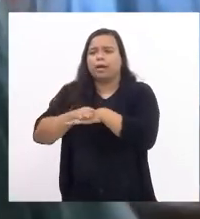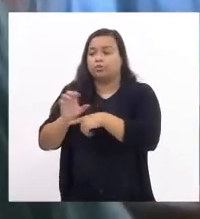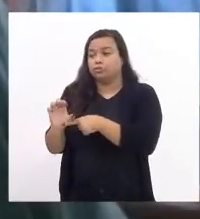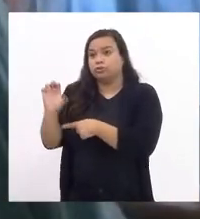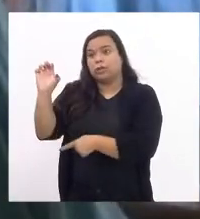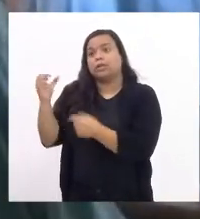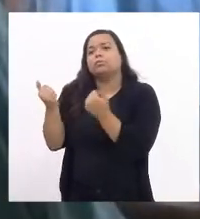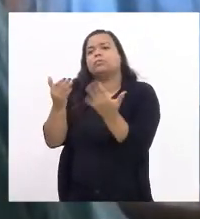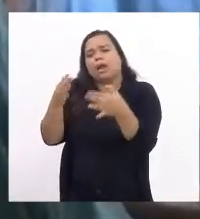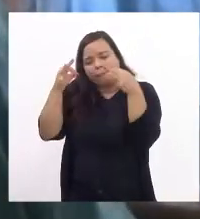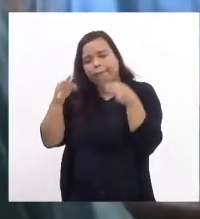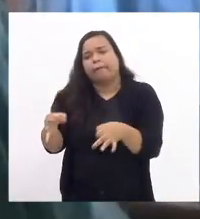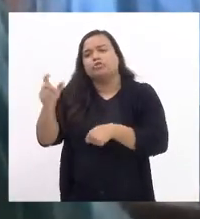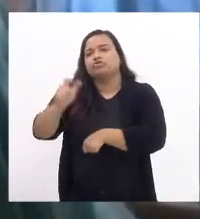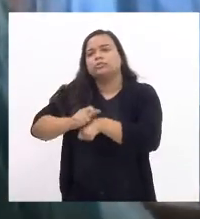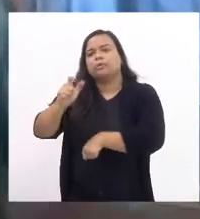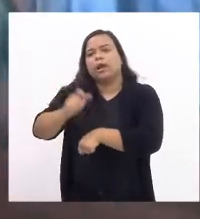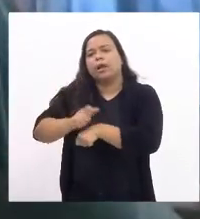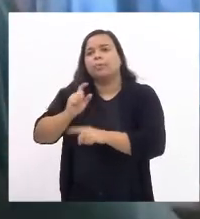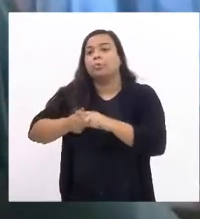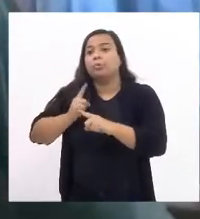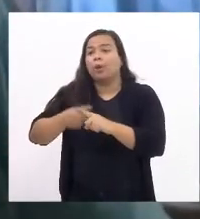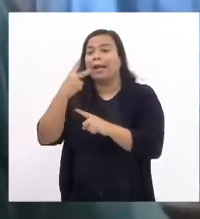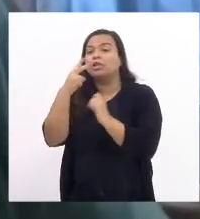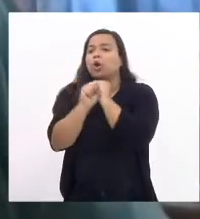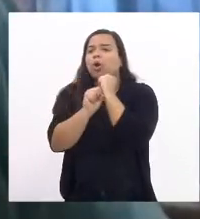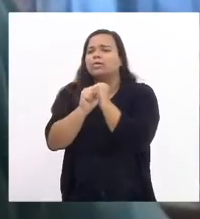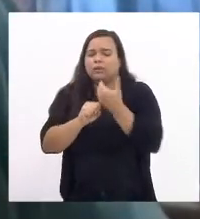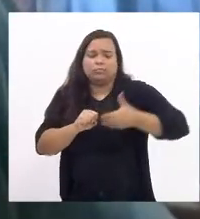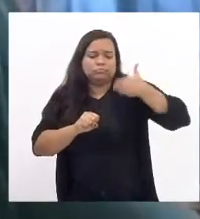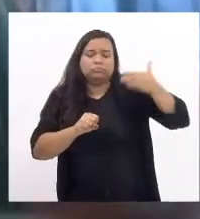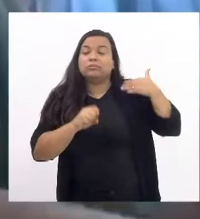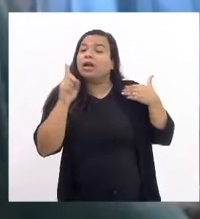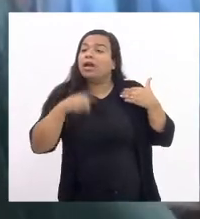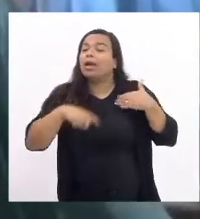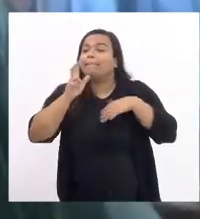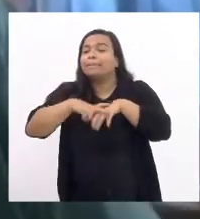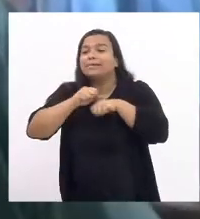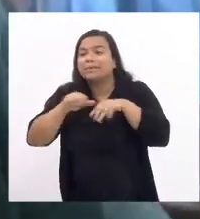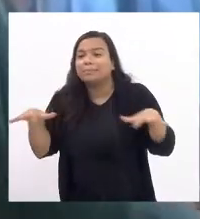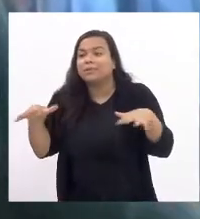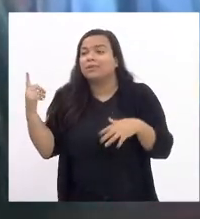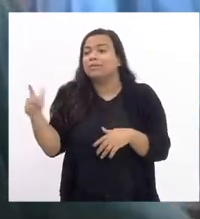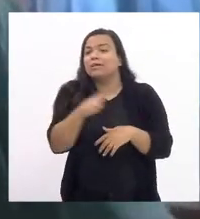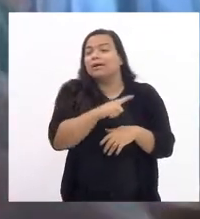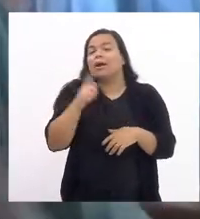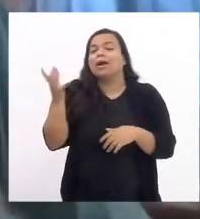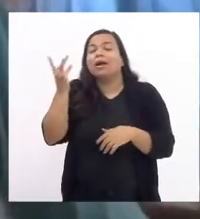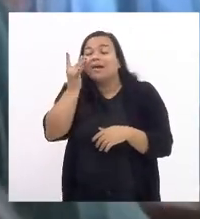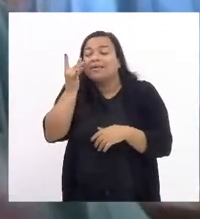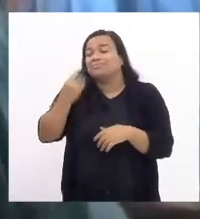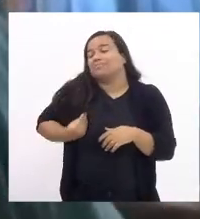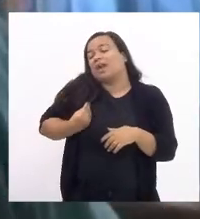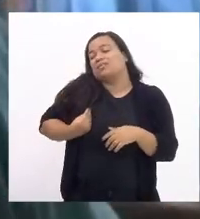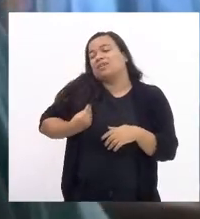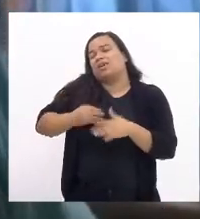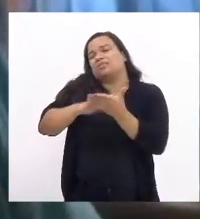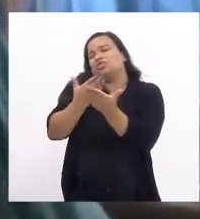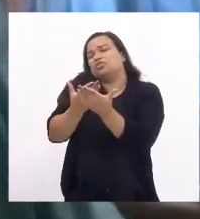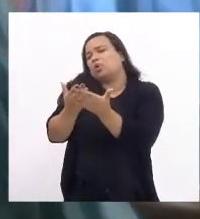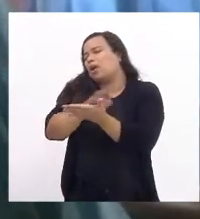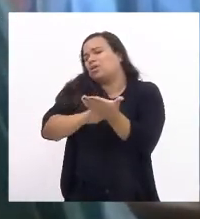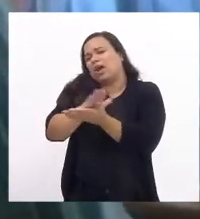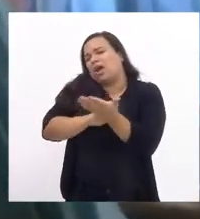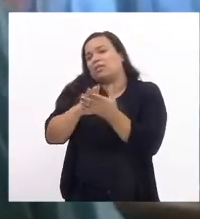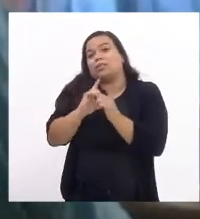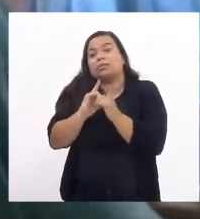até porque os dois anos anteriores foram de pandemia, não houve presença nas escolas, não houve debate democrático. E